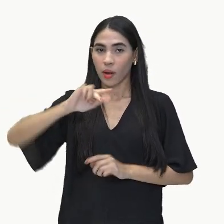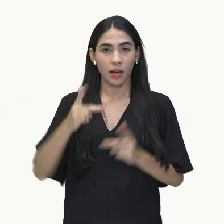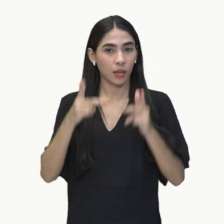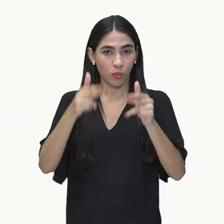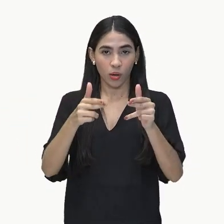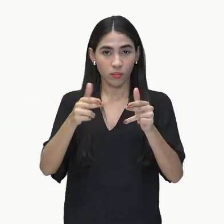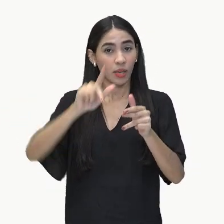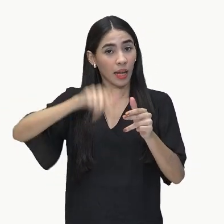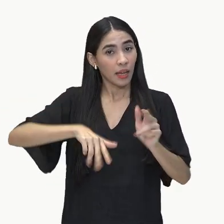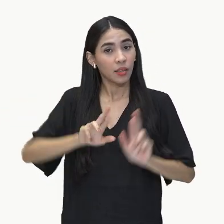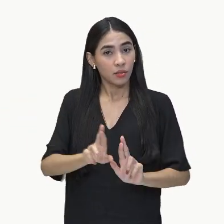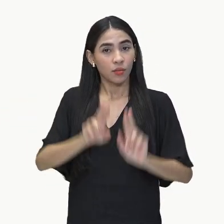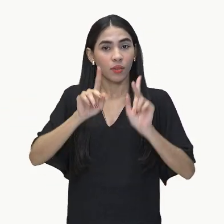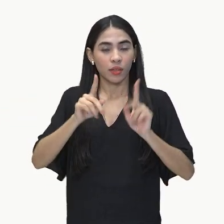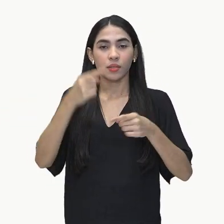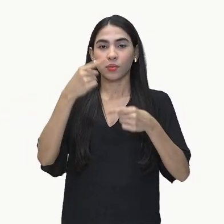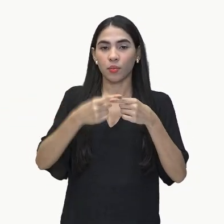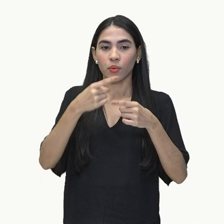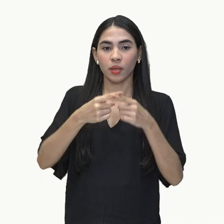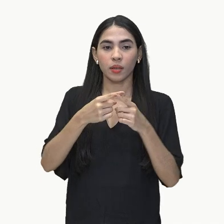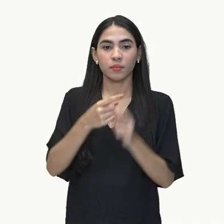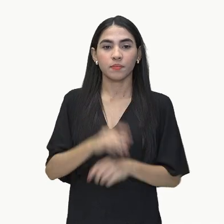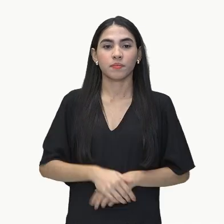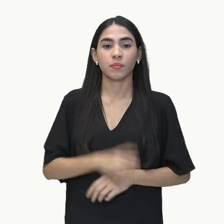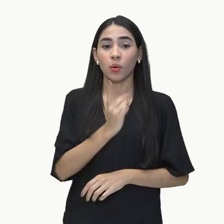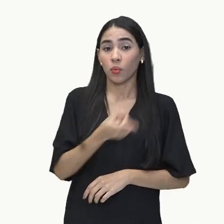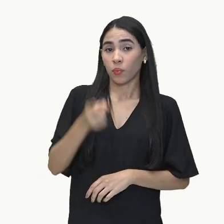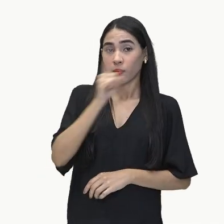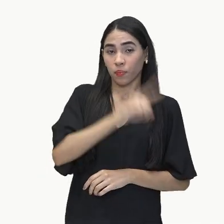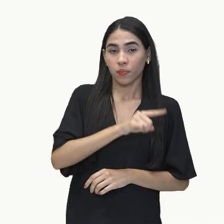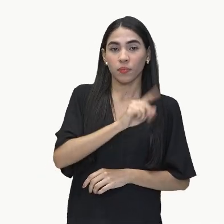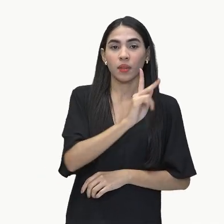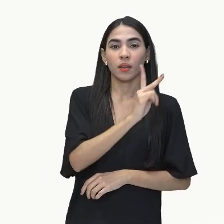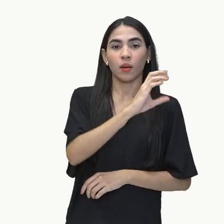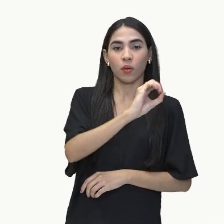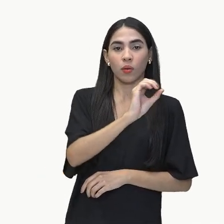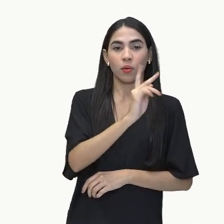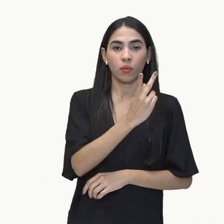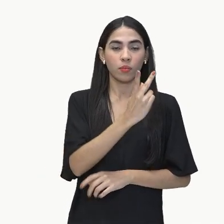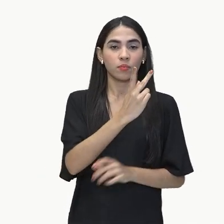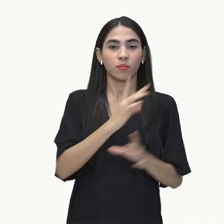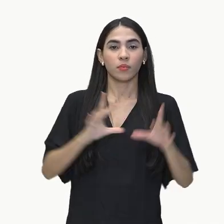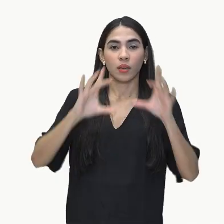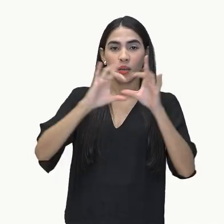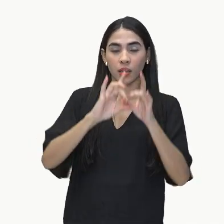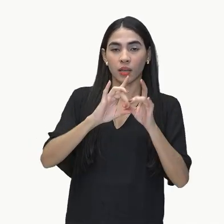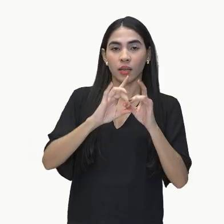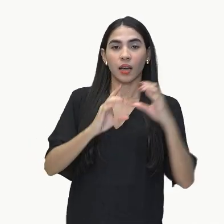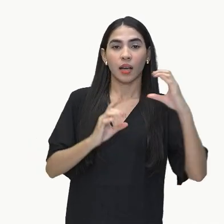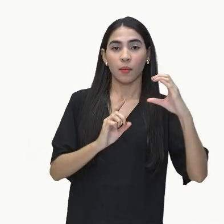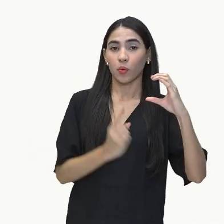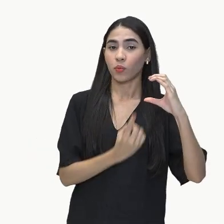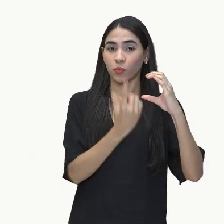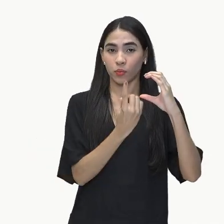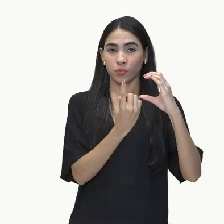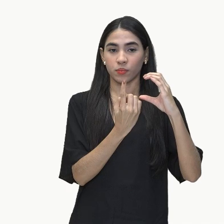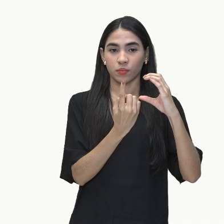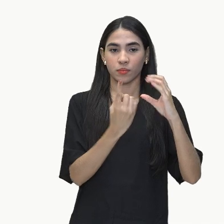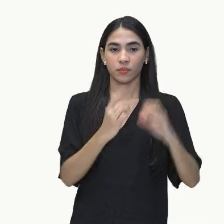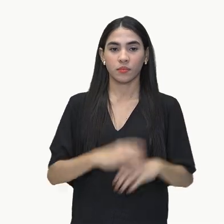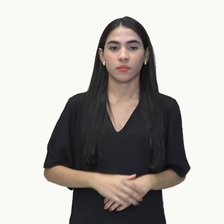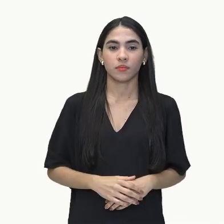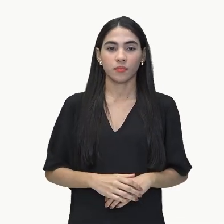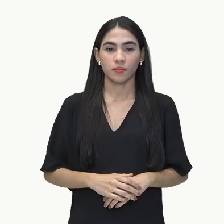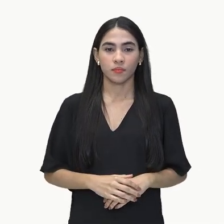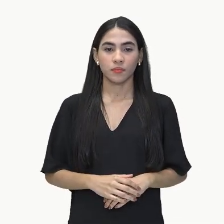quê? Porque esse primeiro aqui, a hidroxila está no carbono 1. Está aqui a hidroxila no